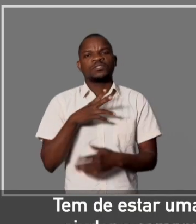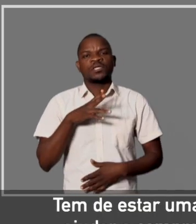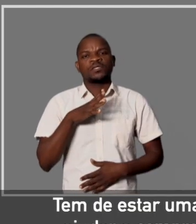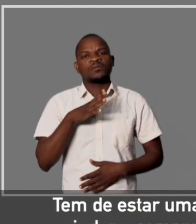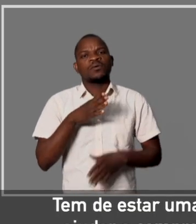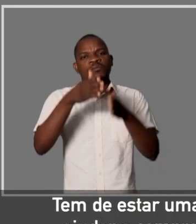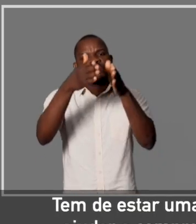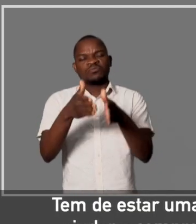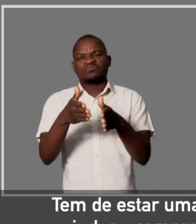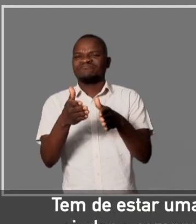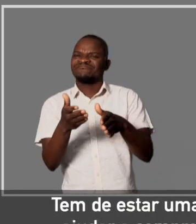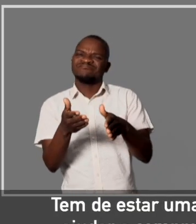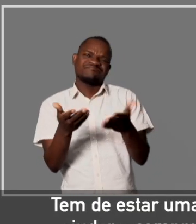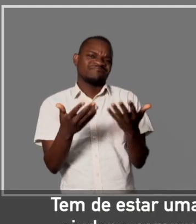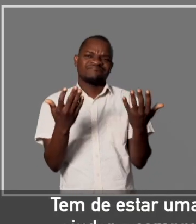tem que estar lá uma pessoa